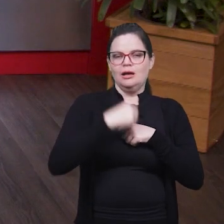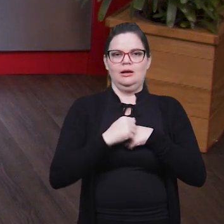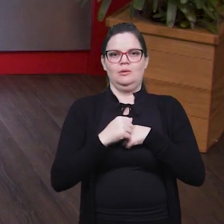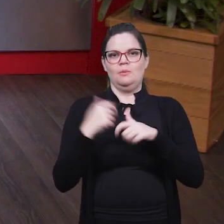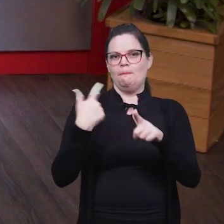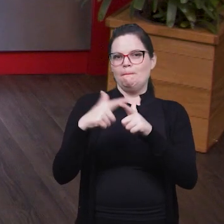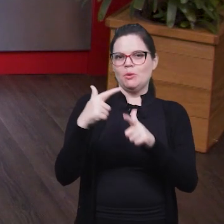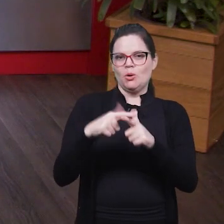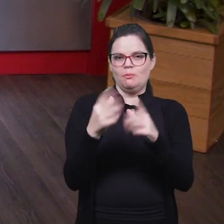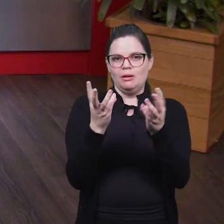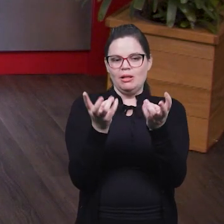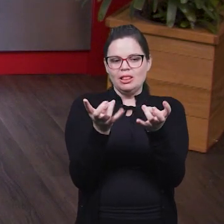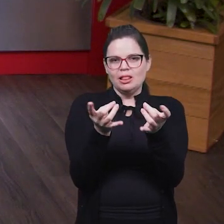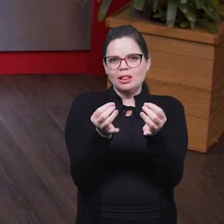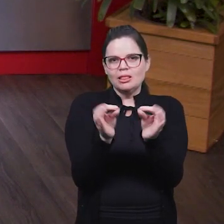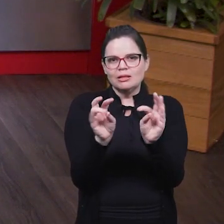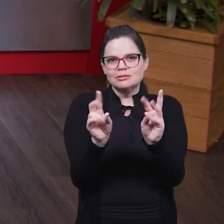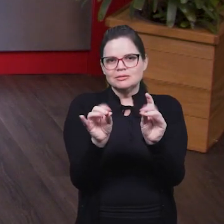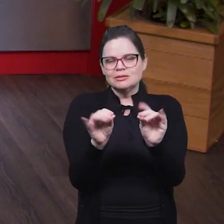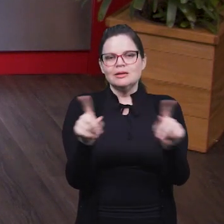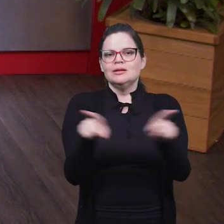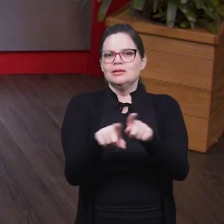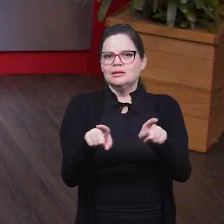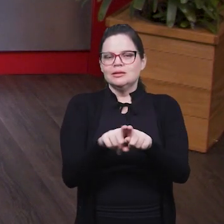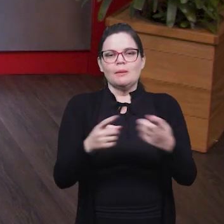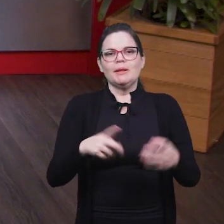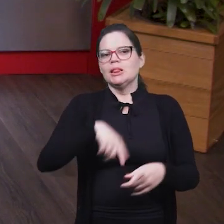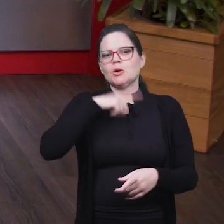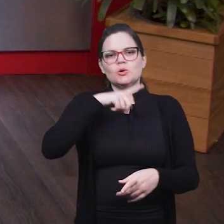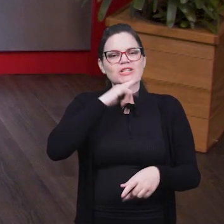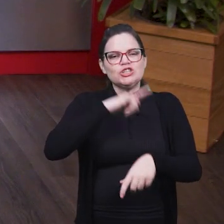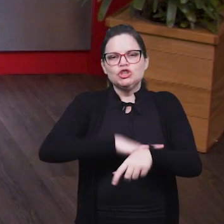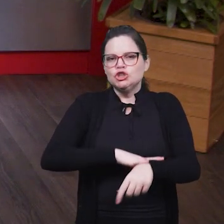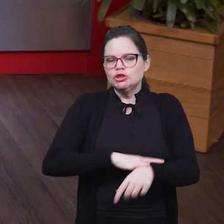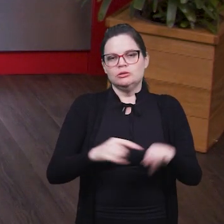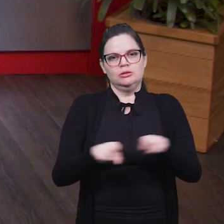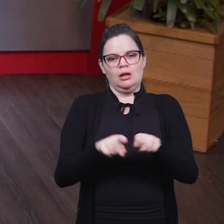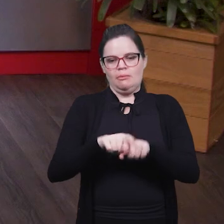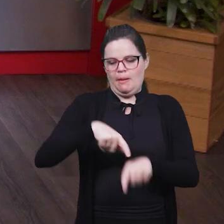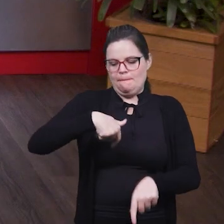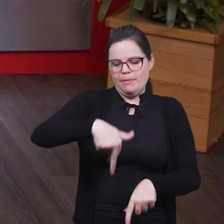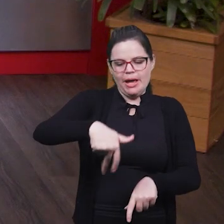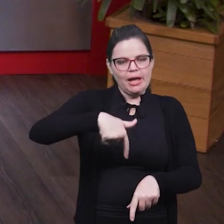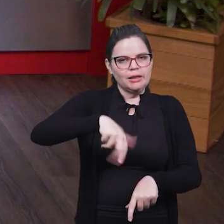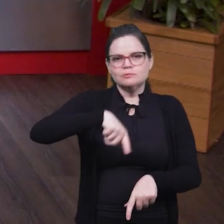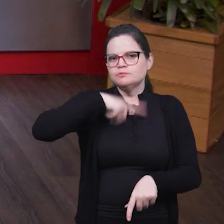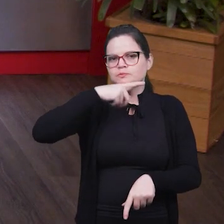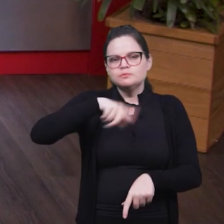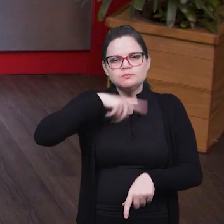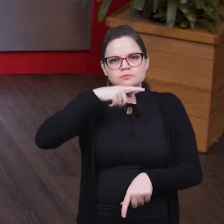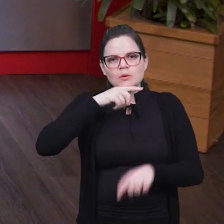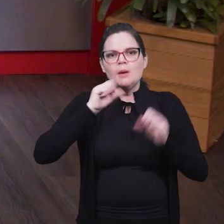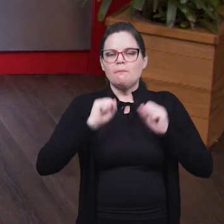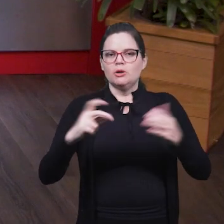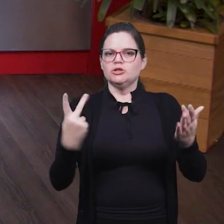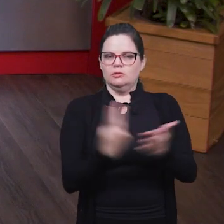nervos, insuficiência renal, alterações nos vasos, das pernas e maior risco para amputação de membros